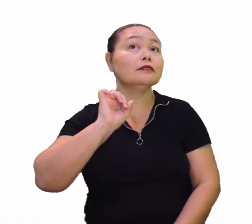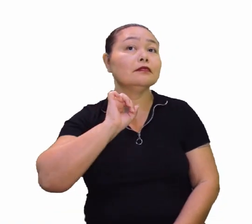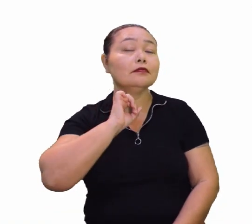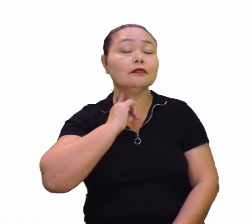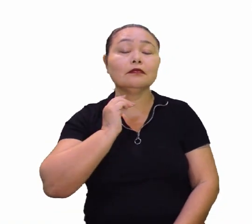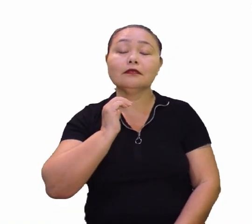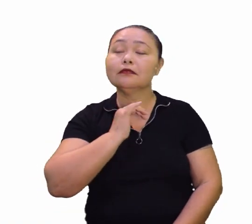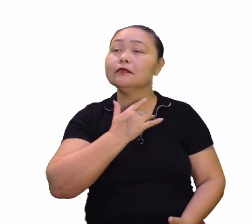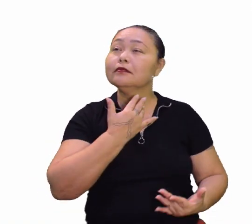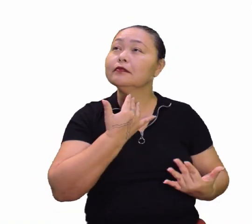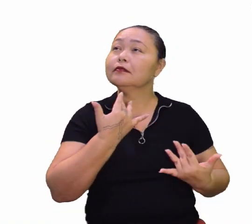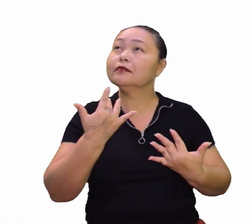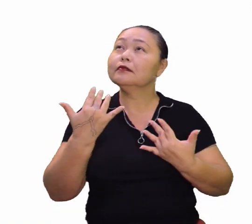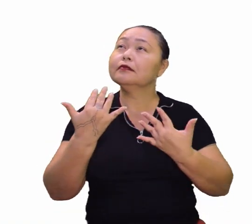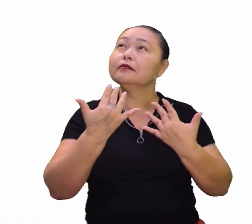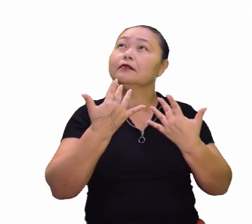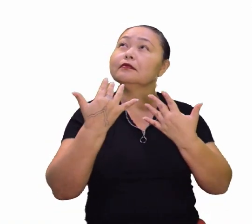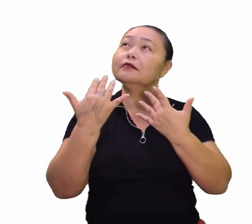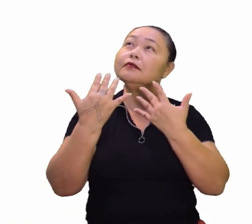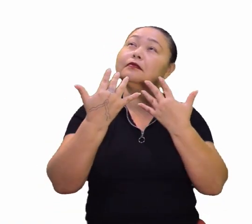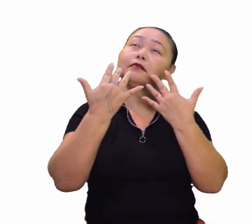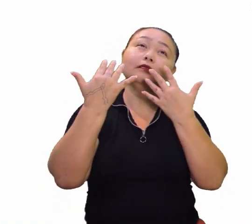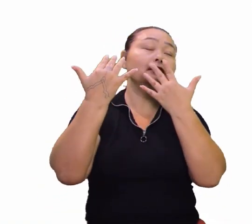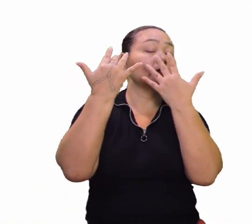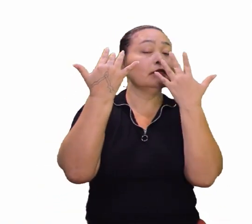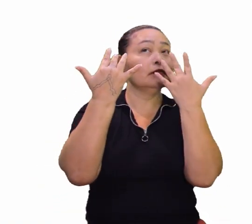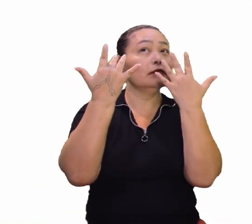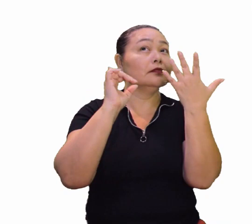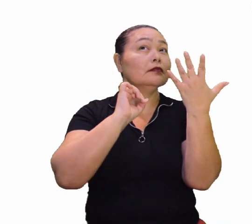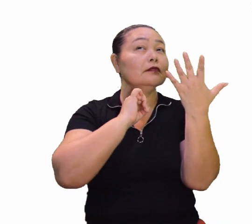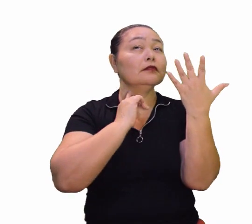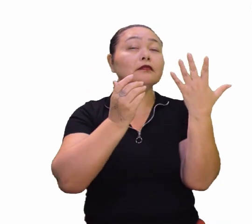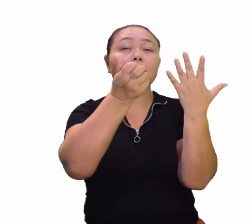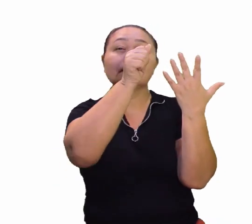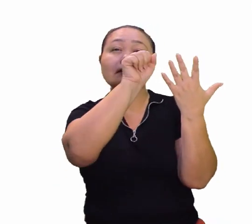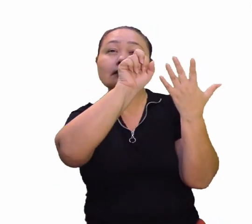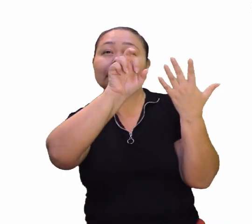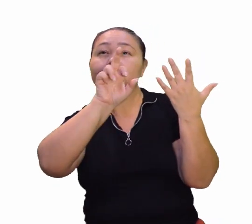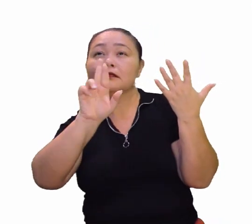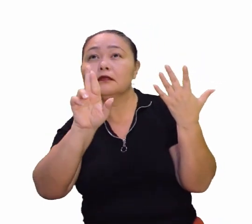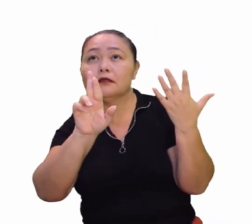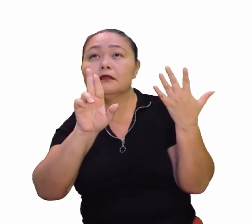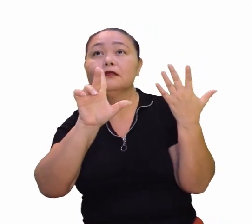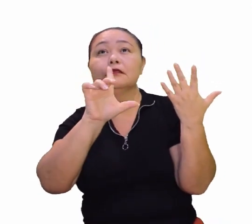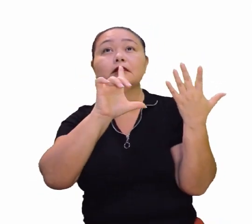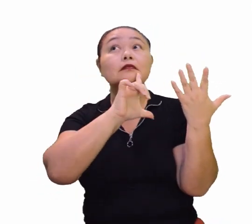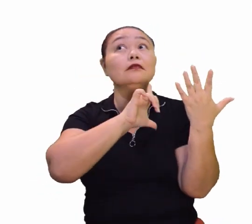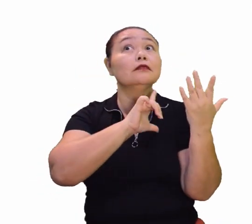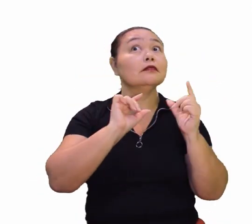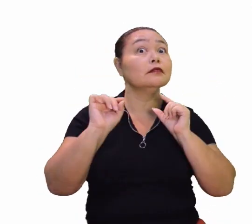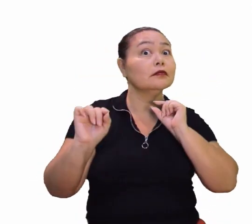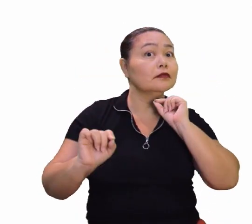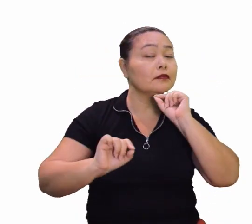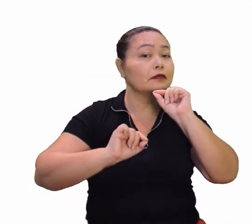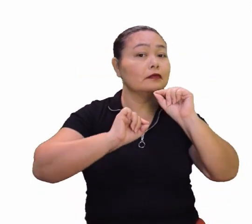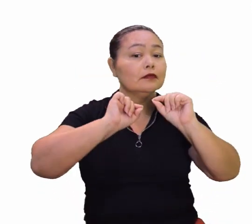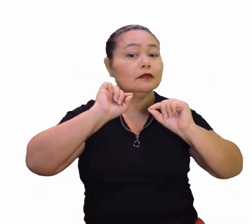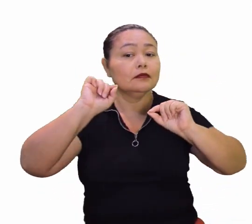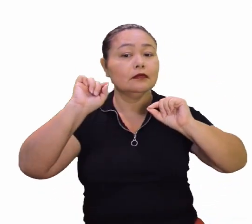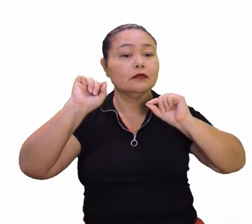Poluição atmosférica. A poluição do ar consiste em quê?